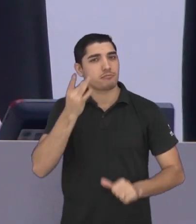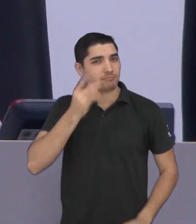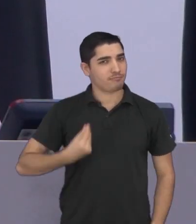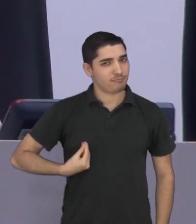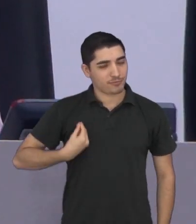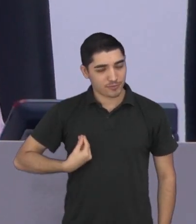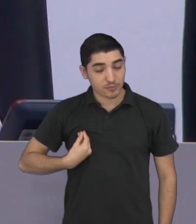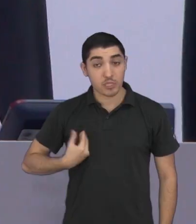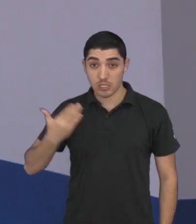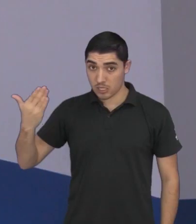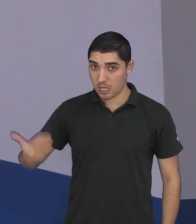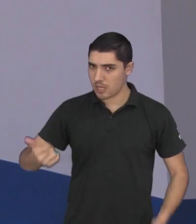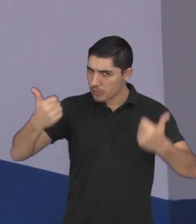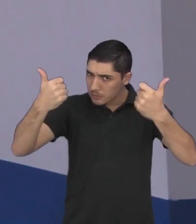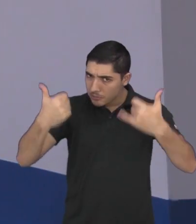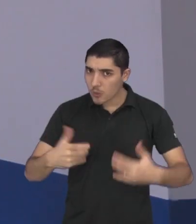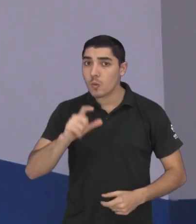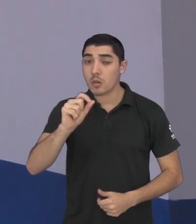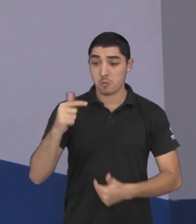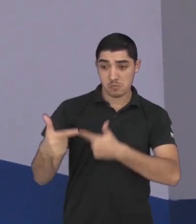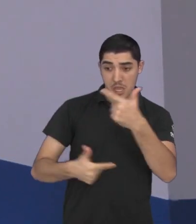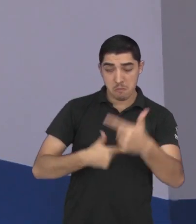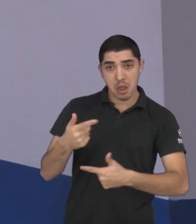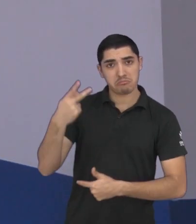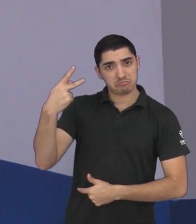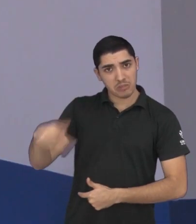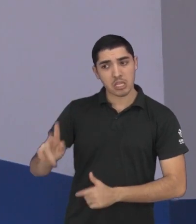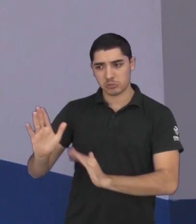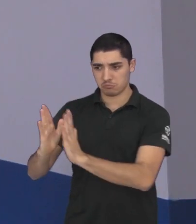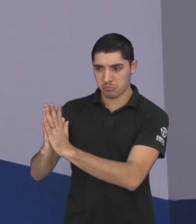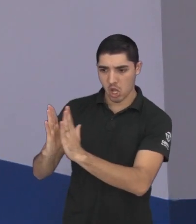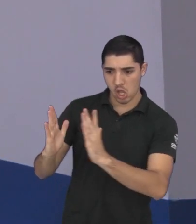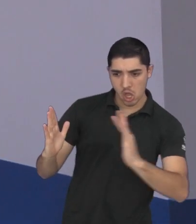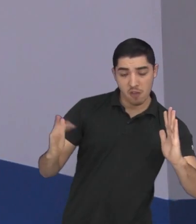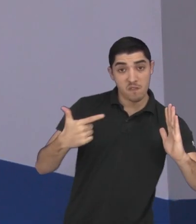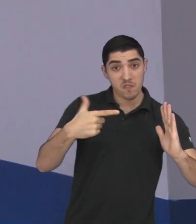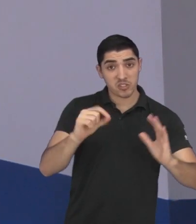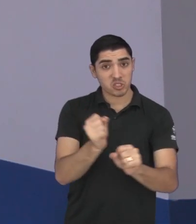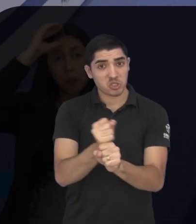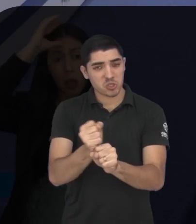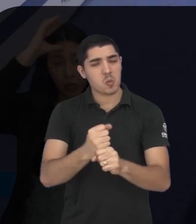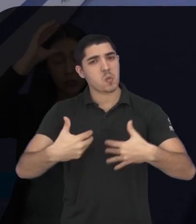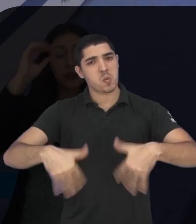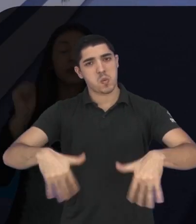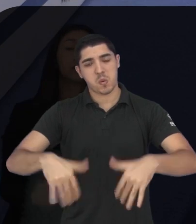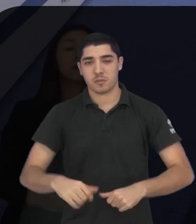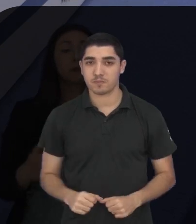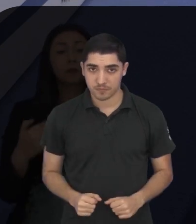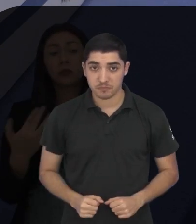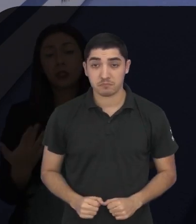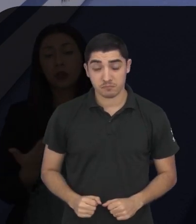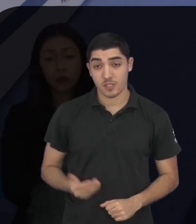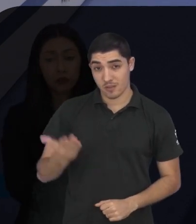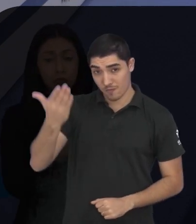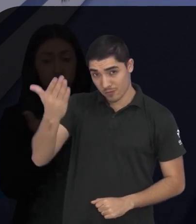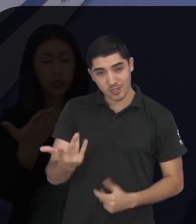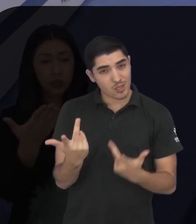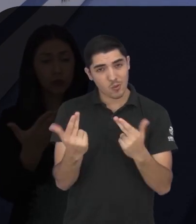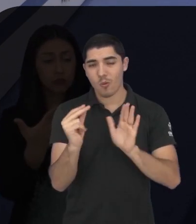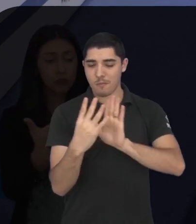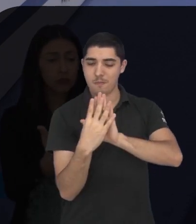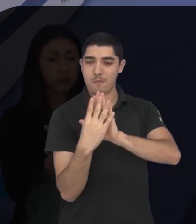fins de semana, feriados e horários noturnos contam com conselheiros de plantão, que podem ser acionados por autoridades, agentes de